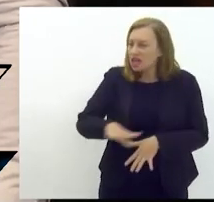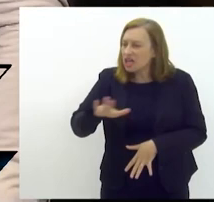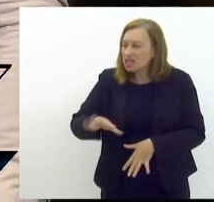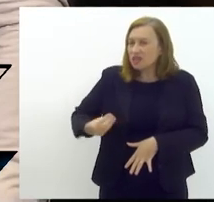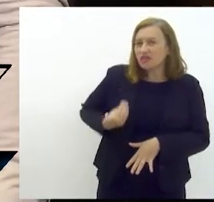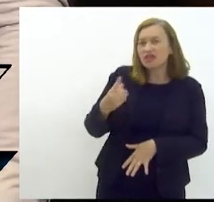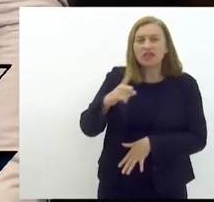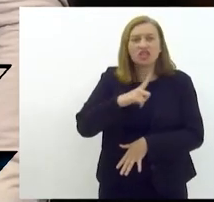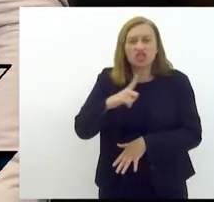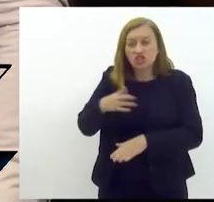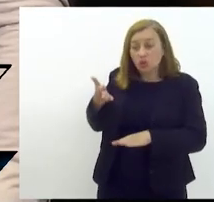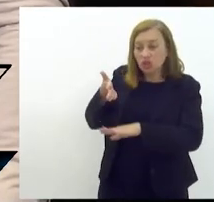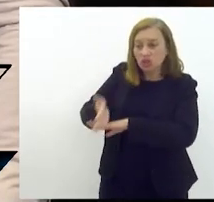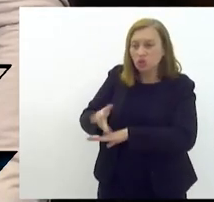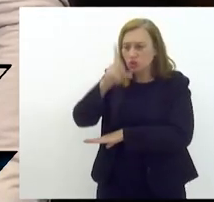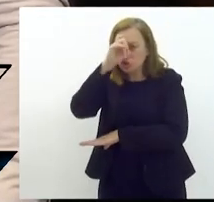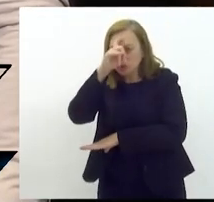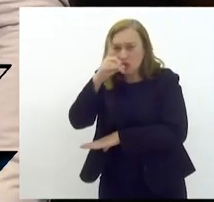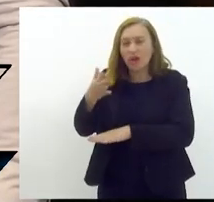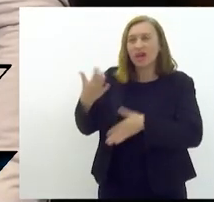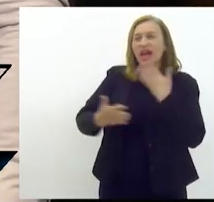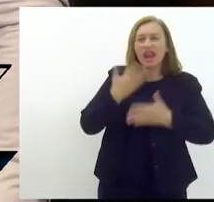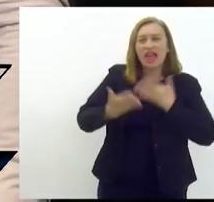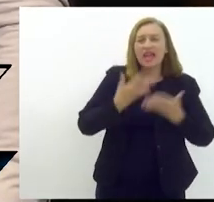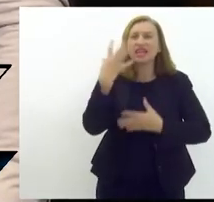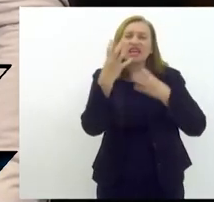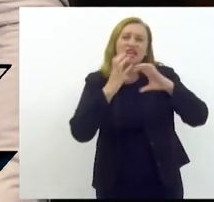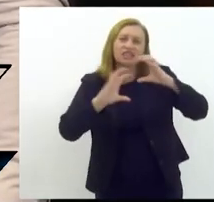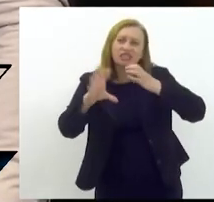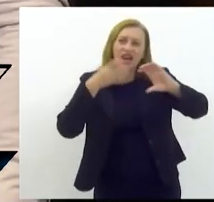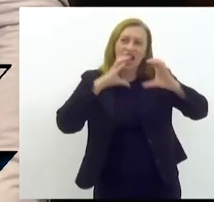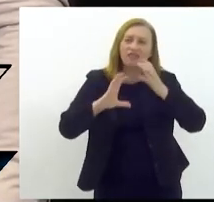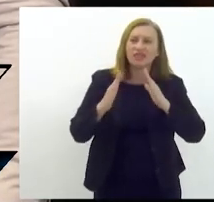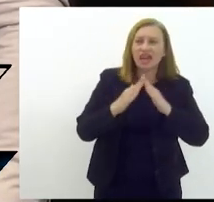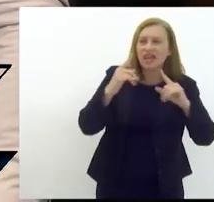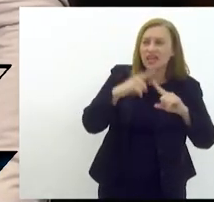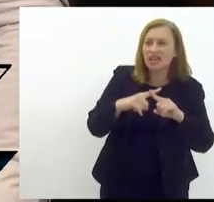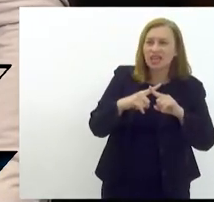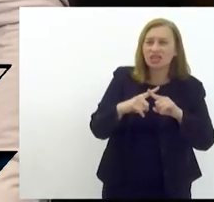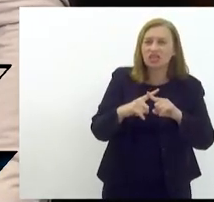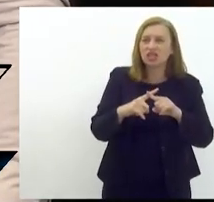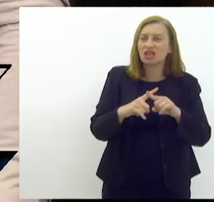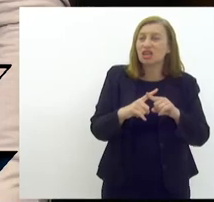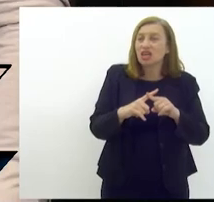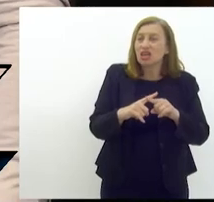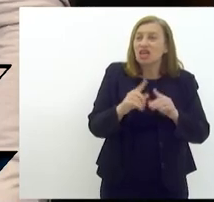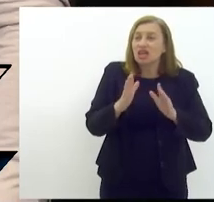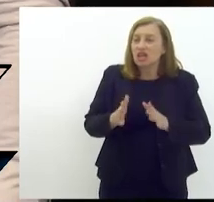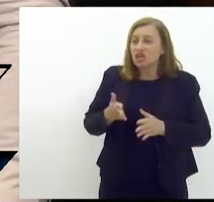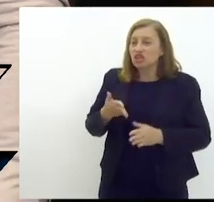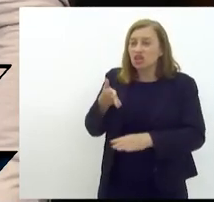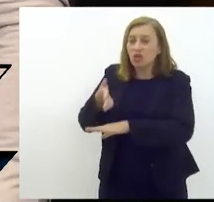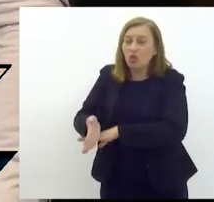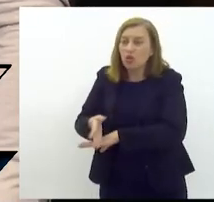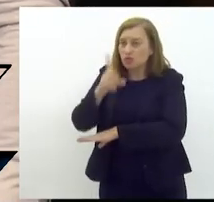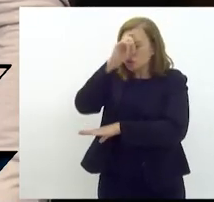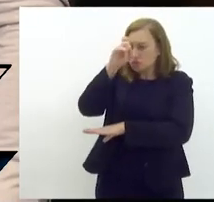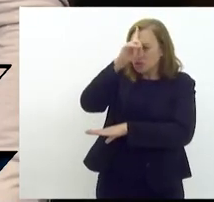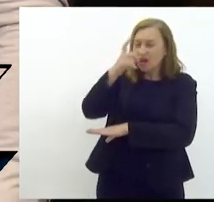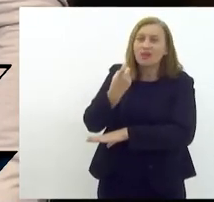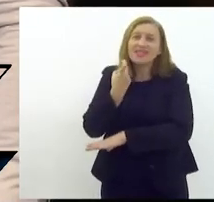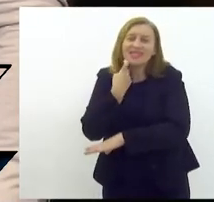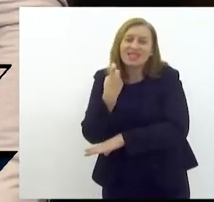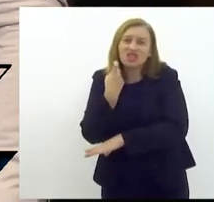a minha criança era Alegre a minha criança cantava na igreja e a minha igreja foi internada nesse hospital aqui na